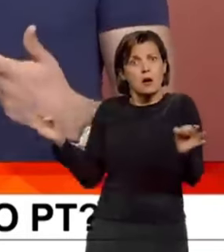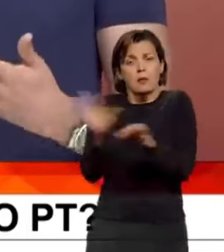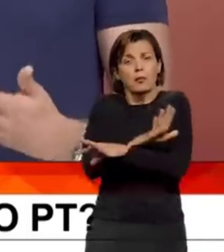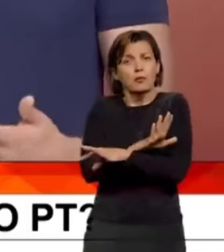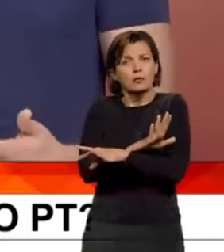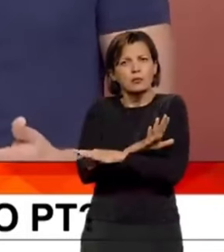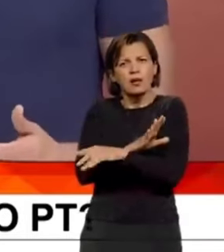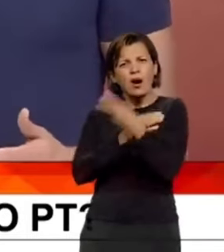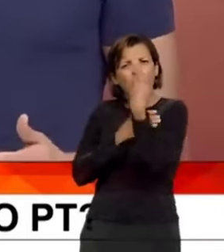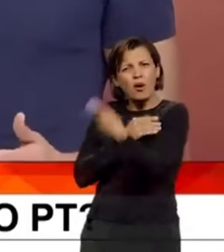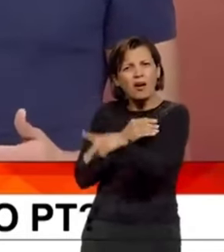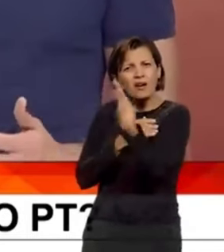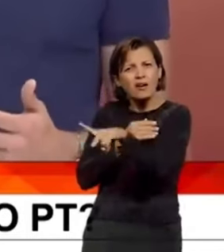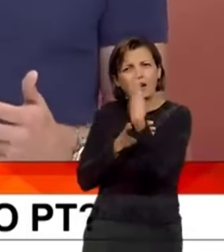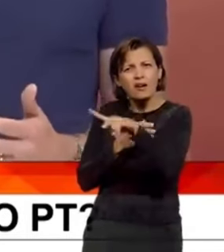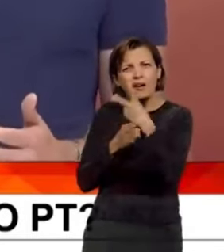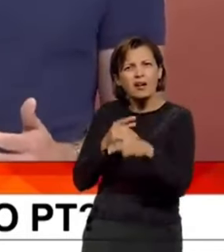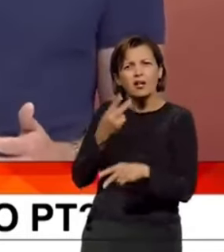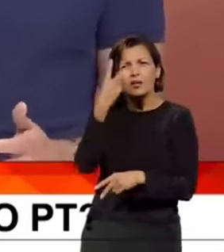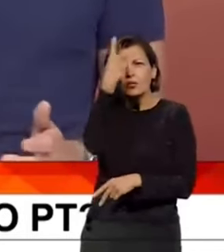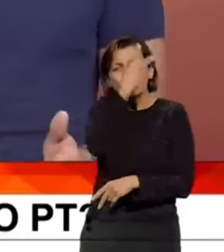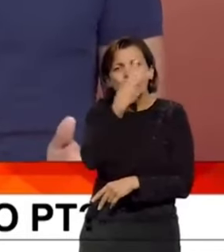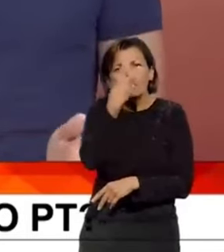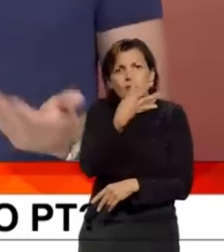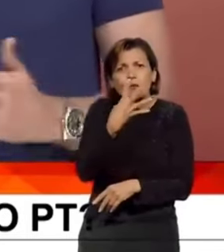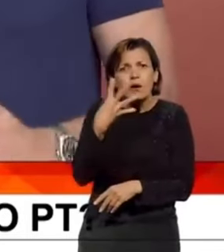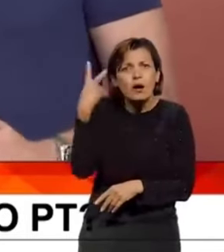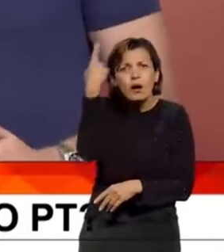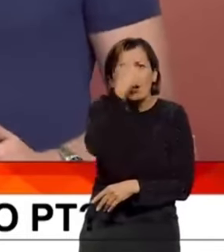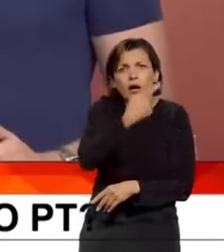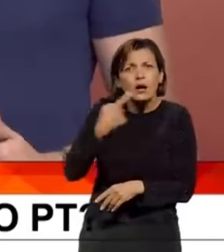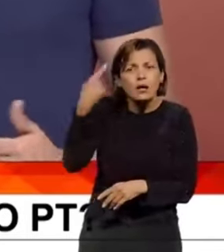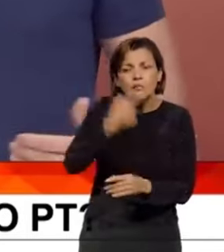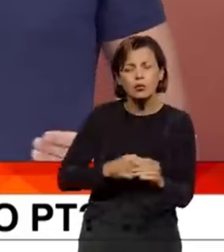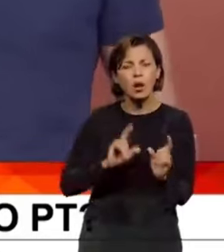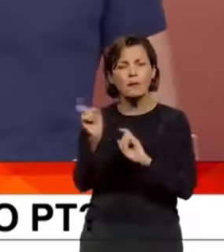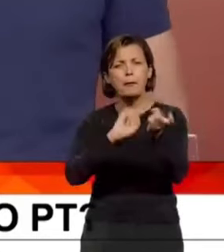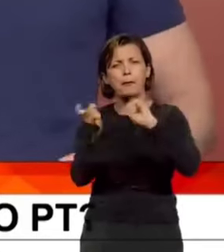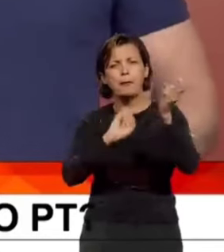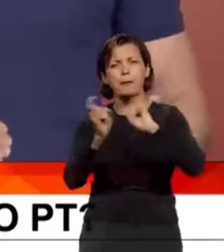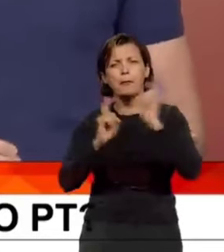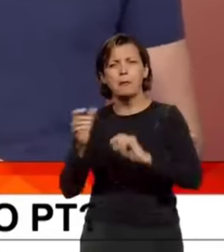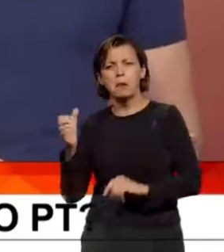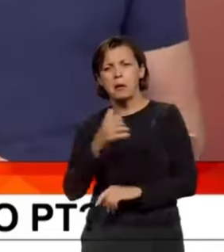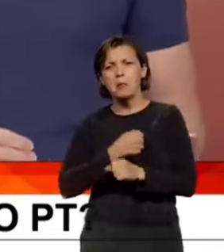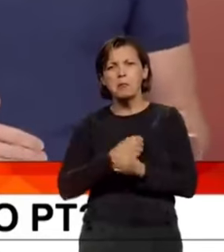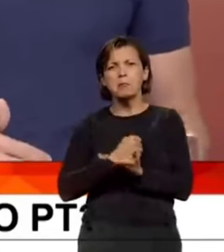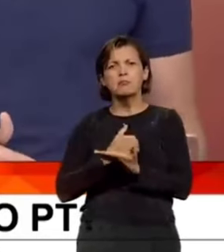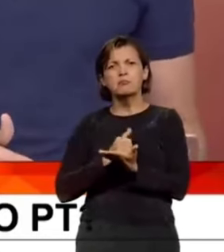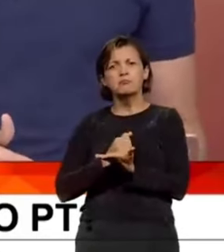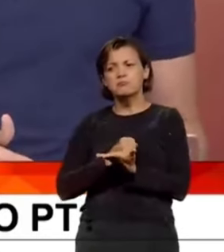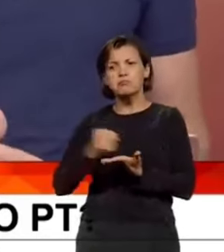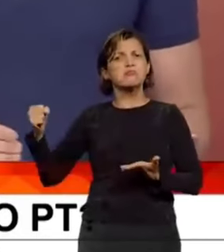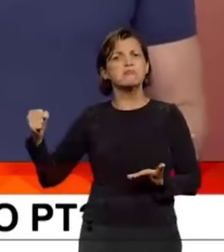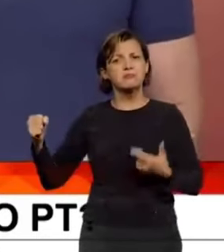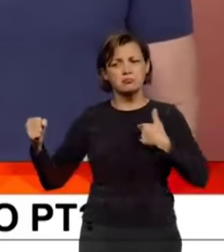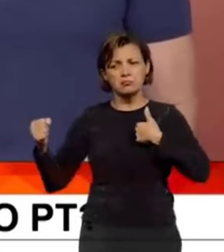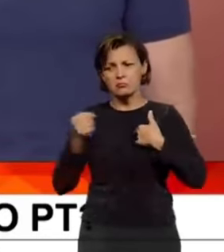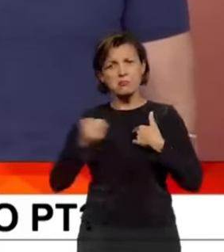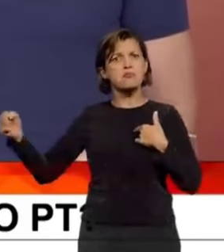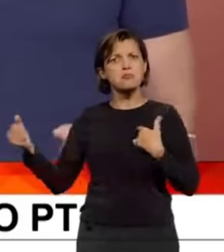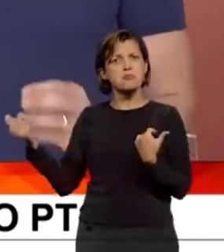eu tô sendo bem vindo aqui da Democracia mas na verdade é o seguinte eu tô sendo bem vindo pelos meus eleitores o sistema foi feito para dar errado